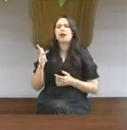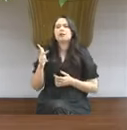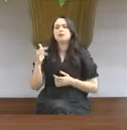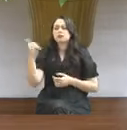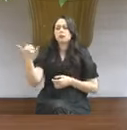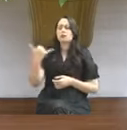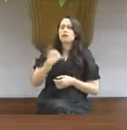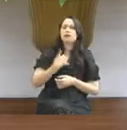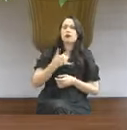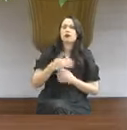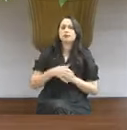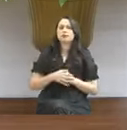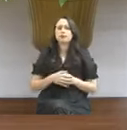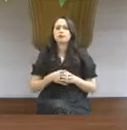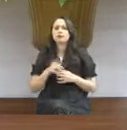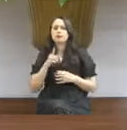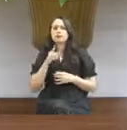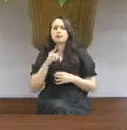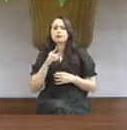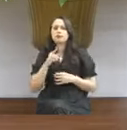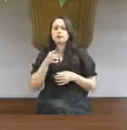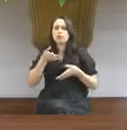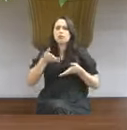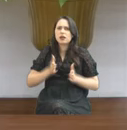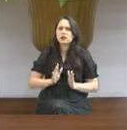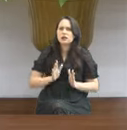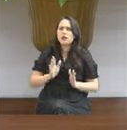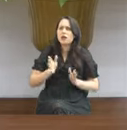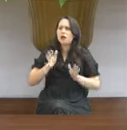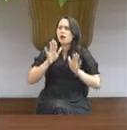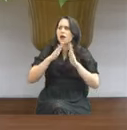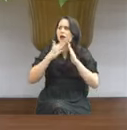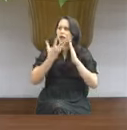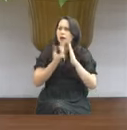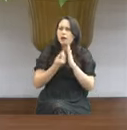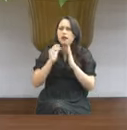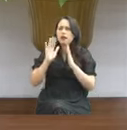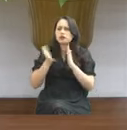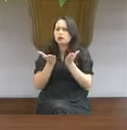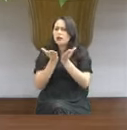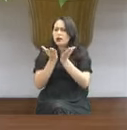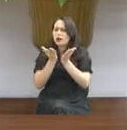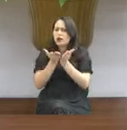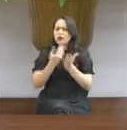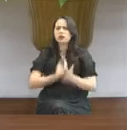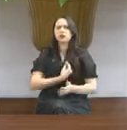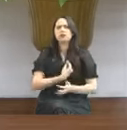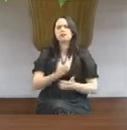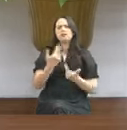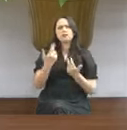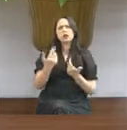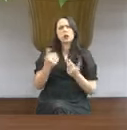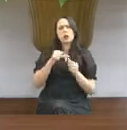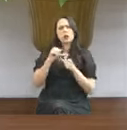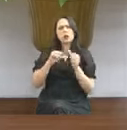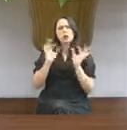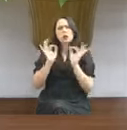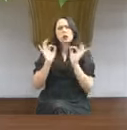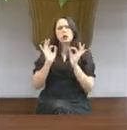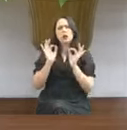Que diz: eu nasci, você na igreja e a sua vida não muda. Então aí você baixa o